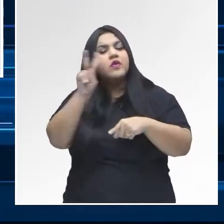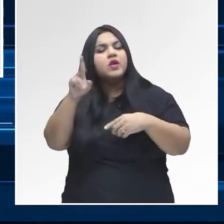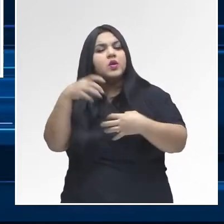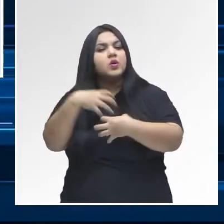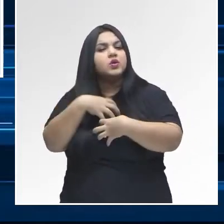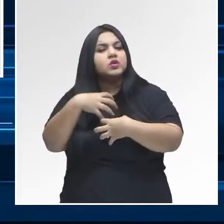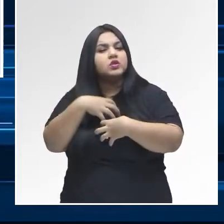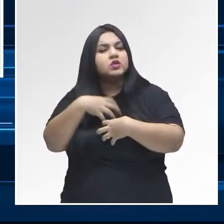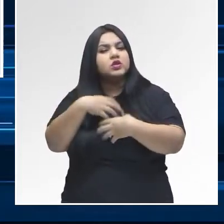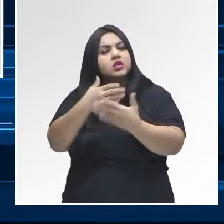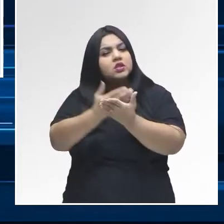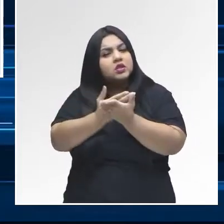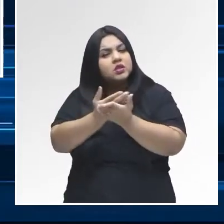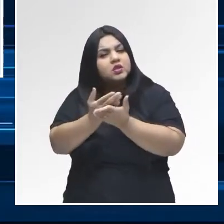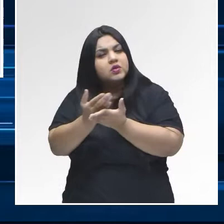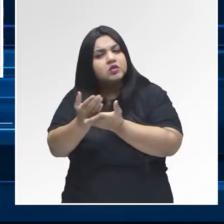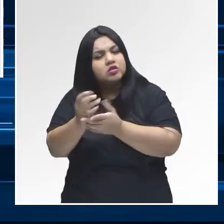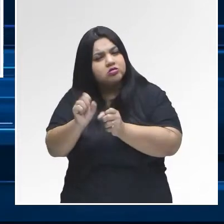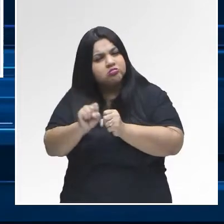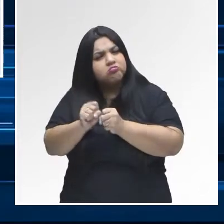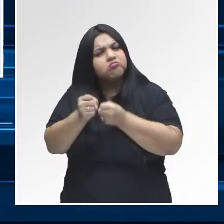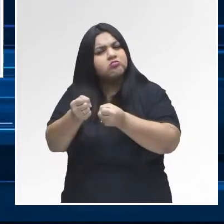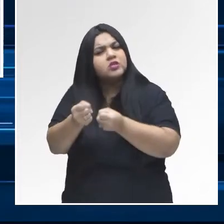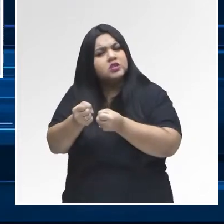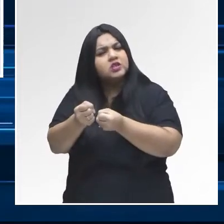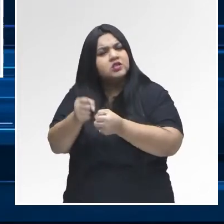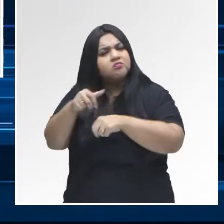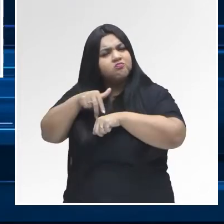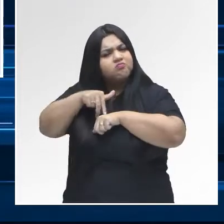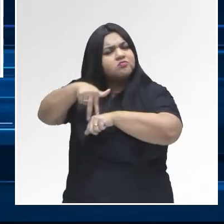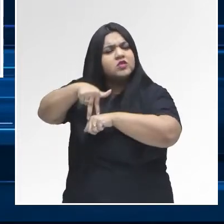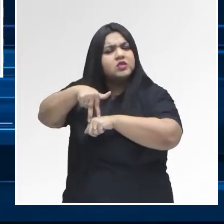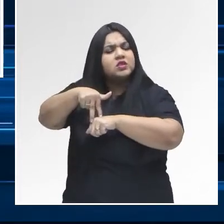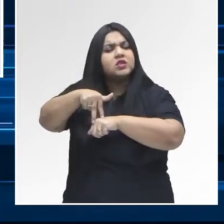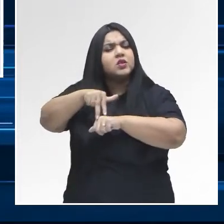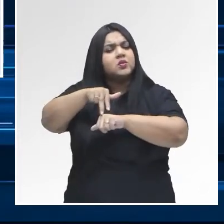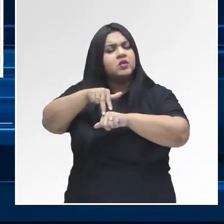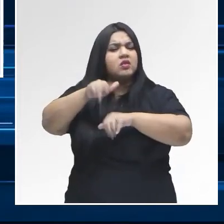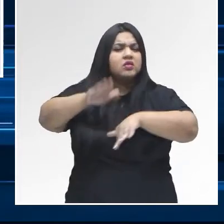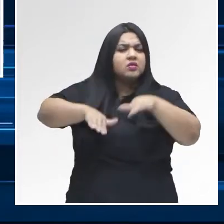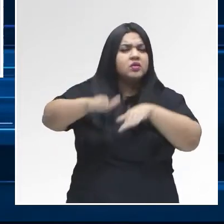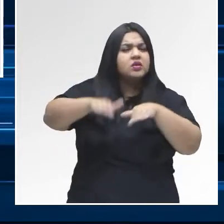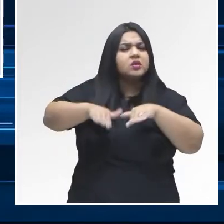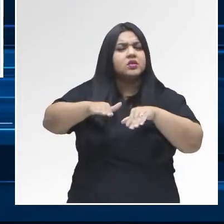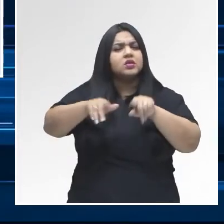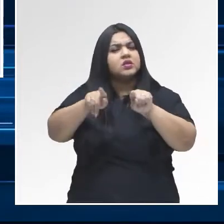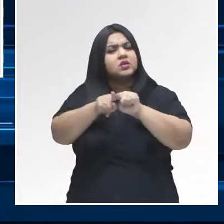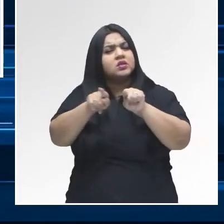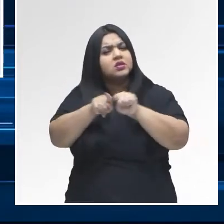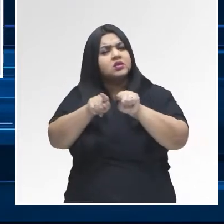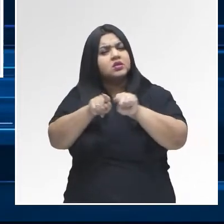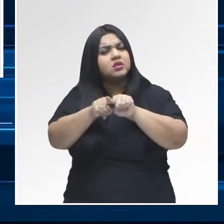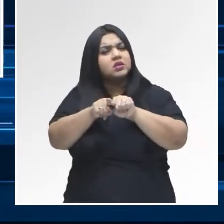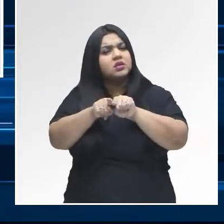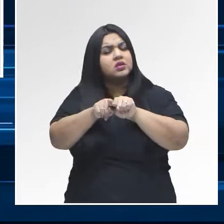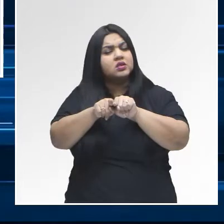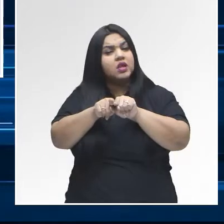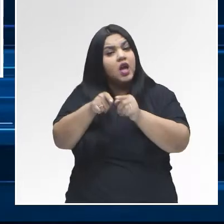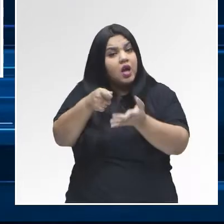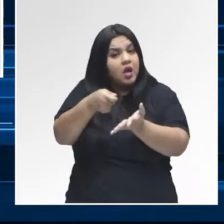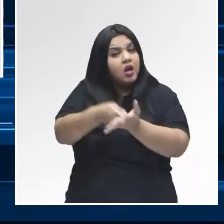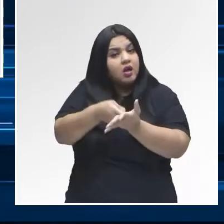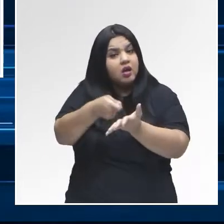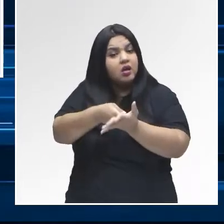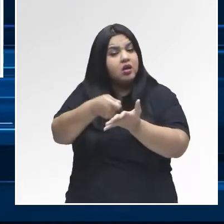buscavam resistir a esse processo de dominação, que muitas vezes até mesmo tentava os